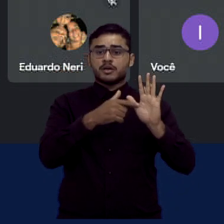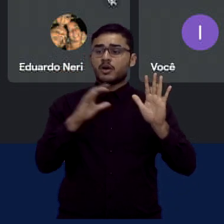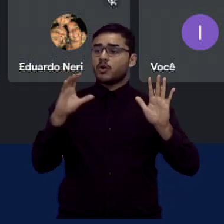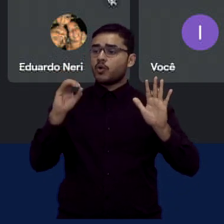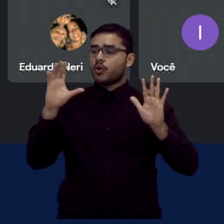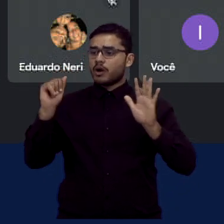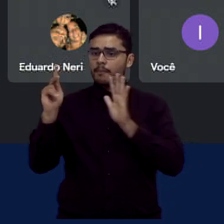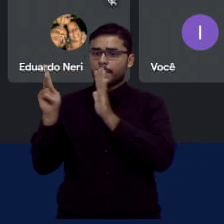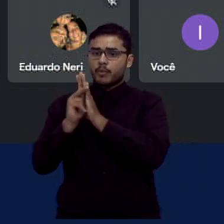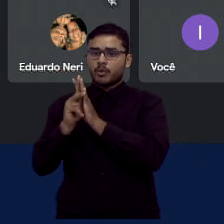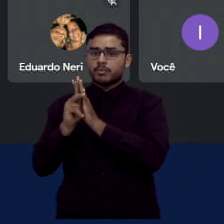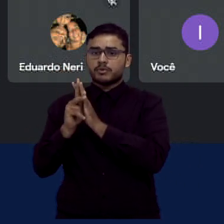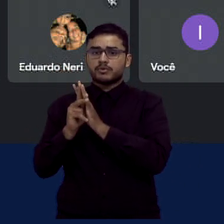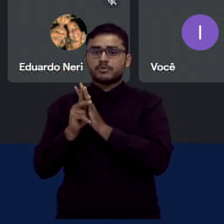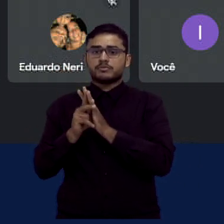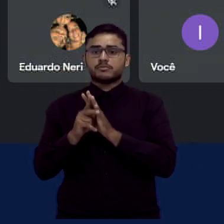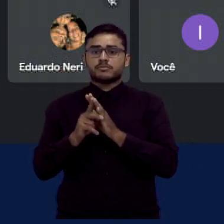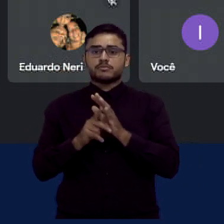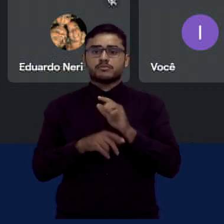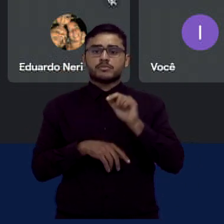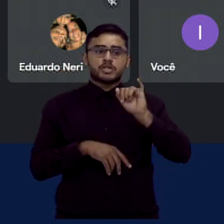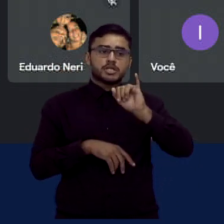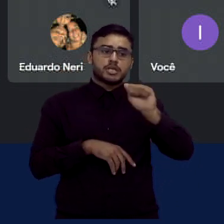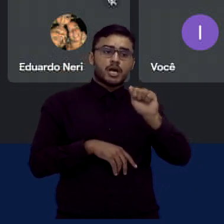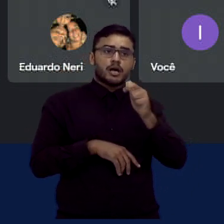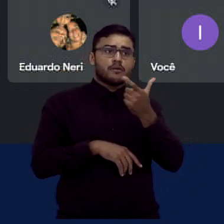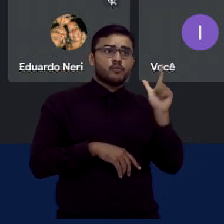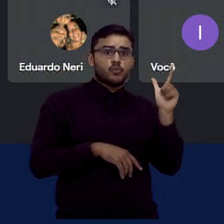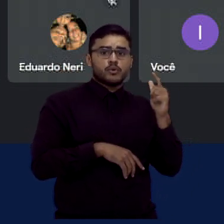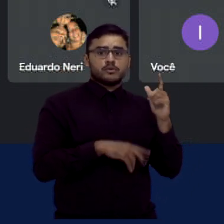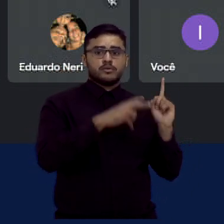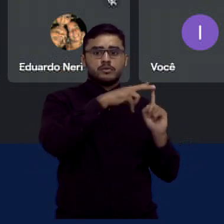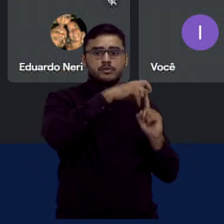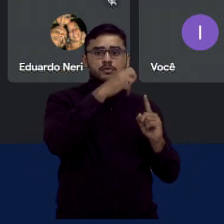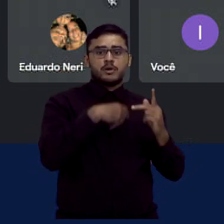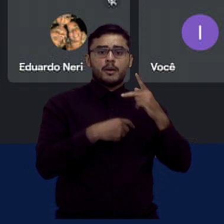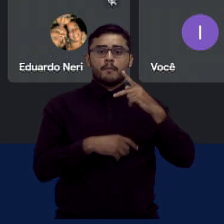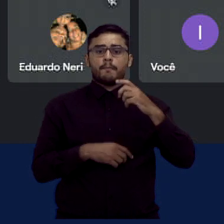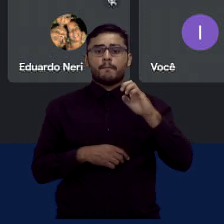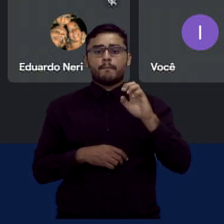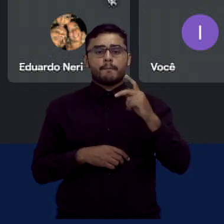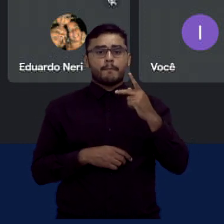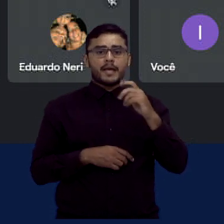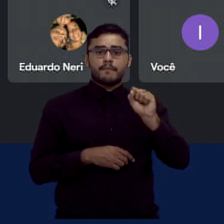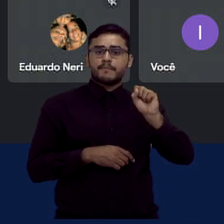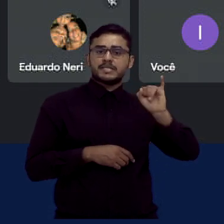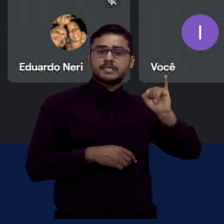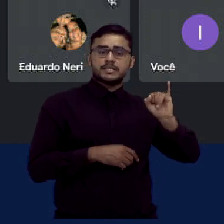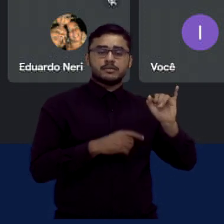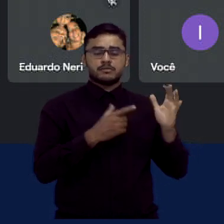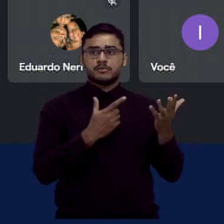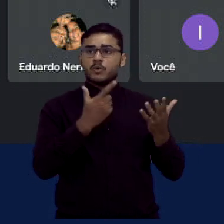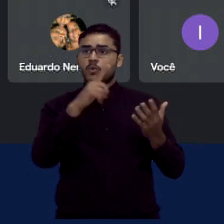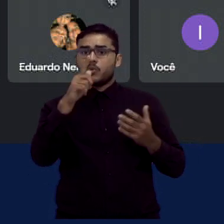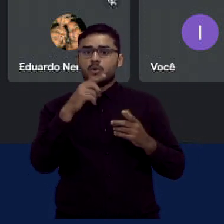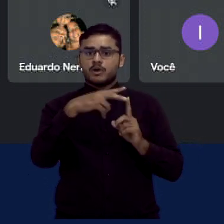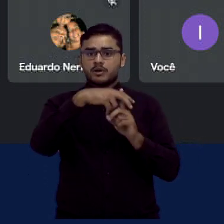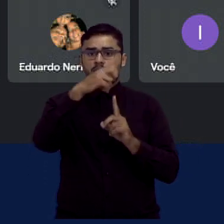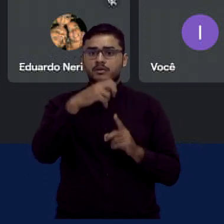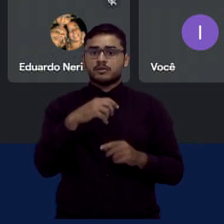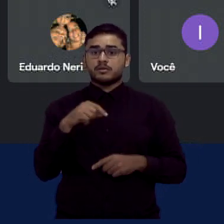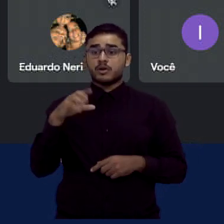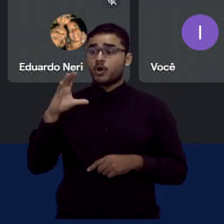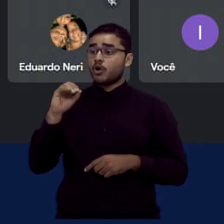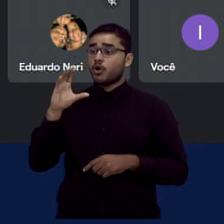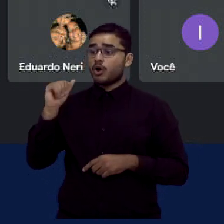uma arte IA para a Pepsi e está tudo ok. Eles não vão poder brigar com o direito autoral. A Coca-Cola ainda quer algo